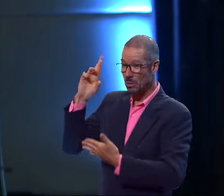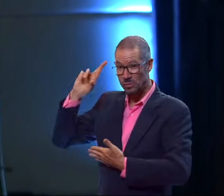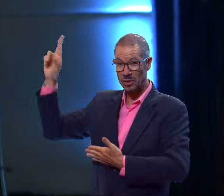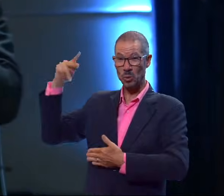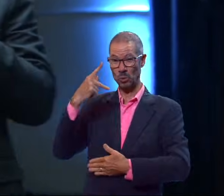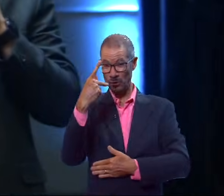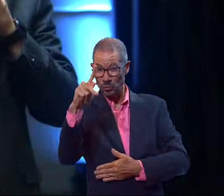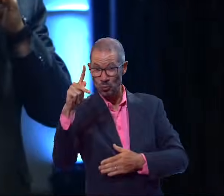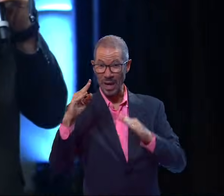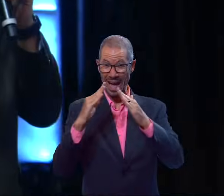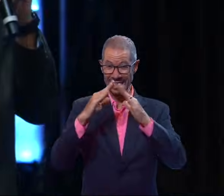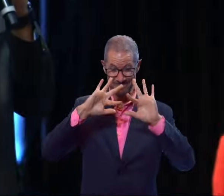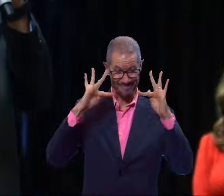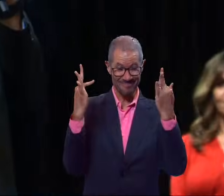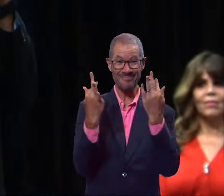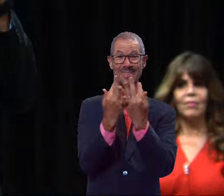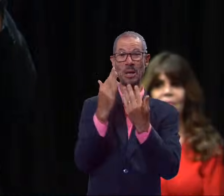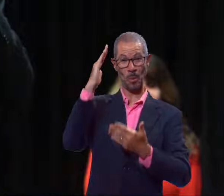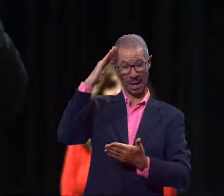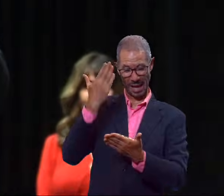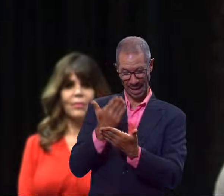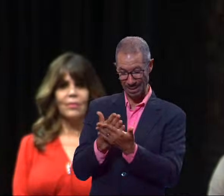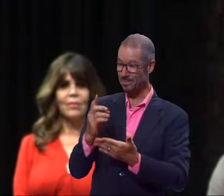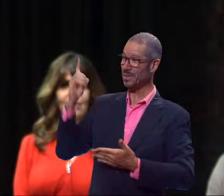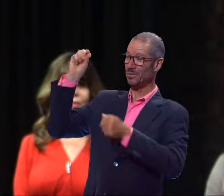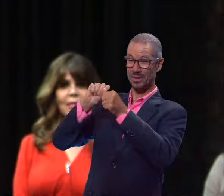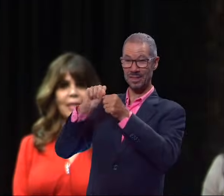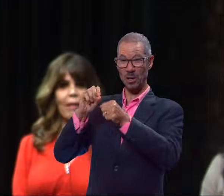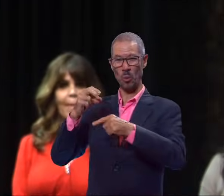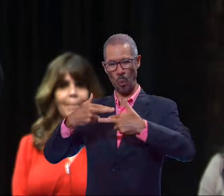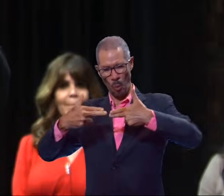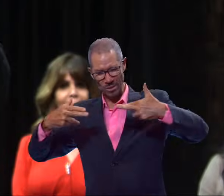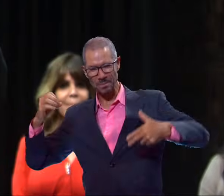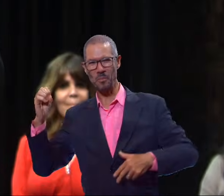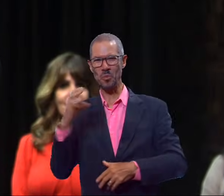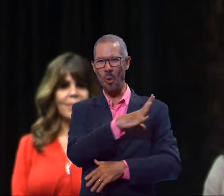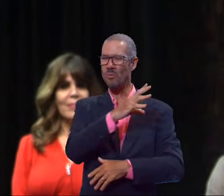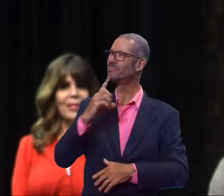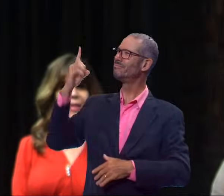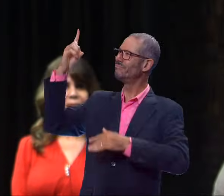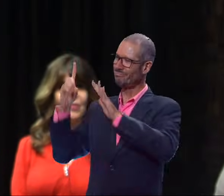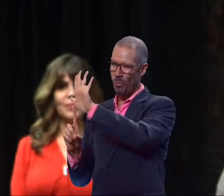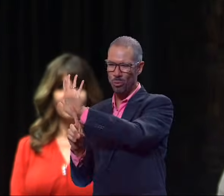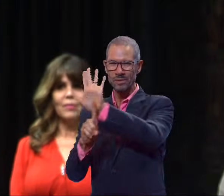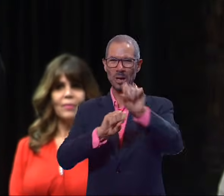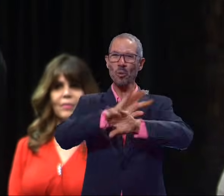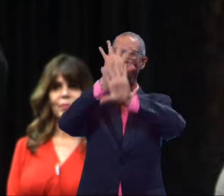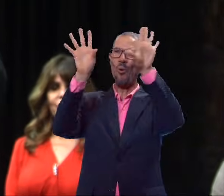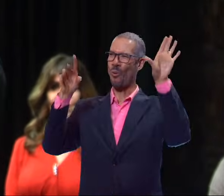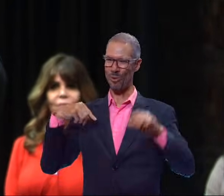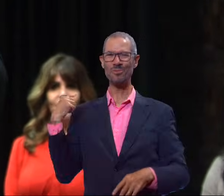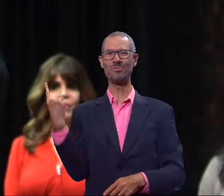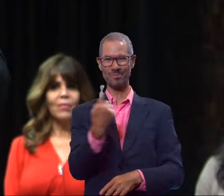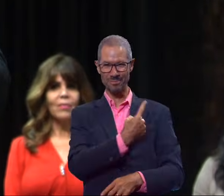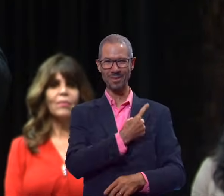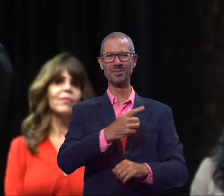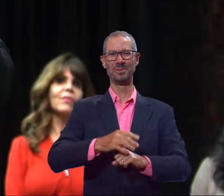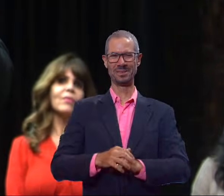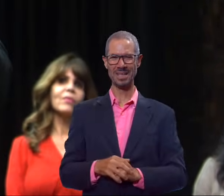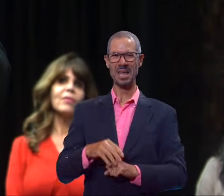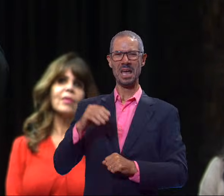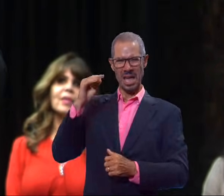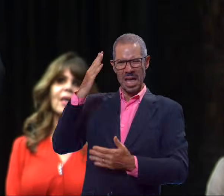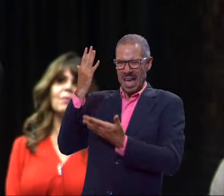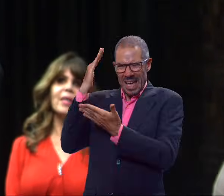casa. Eu creio, Deus vai fazer coisas novas. Deus vai mostrar a glória dele para nós.